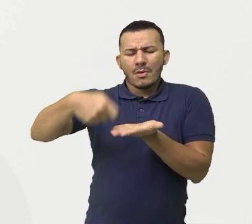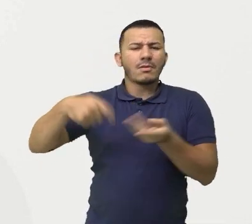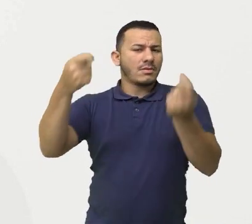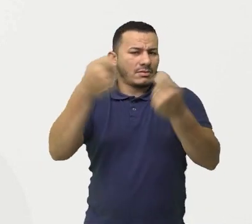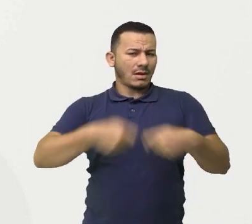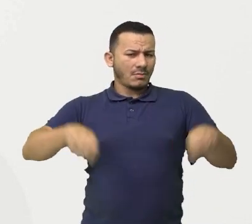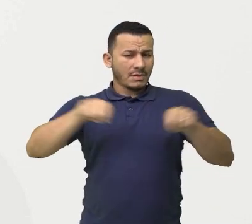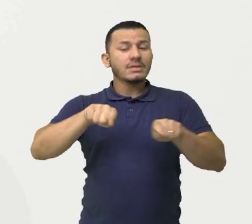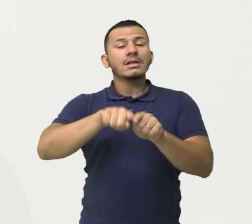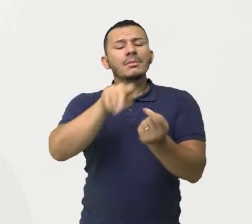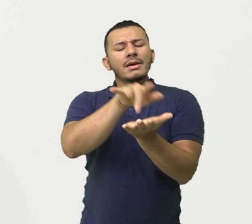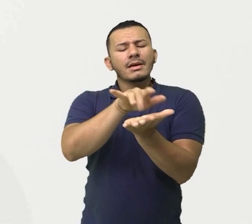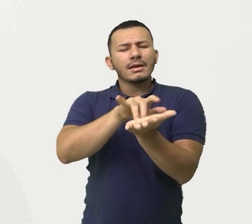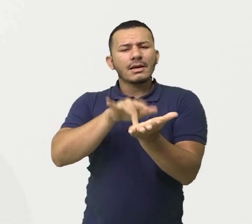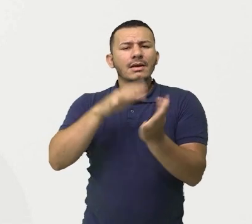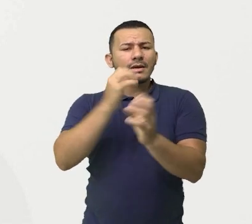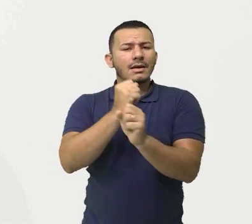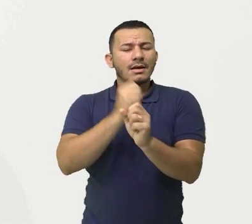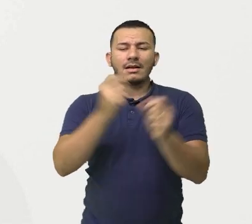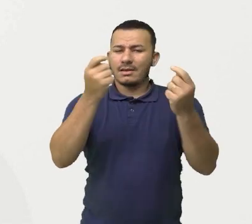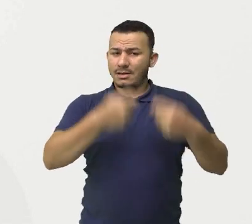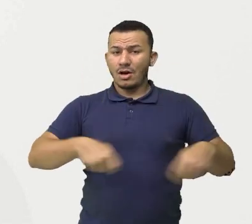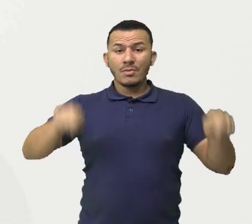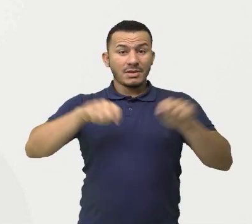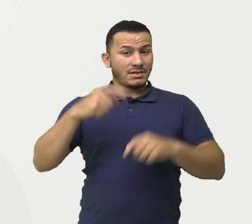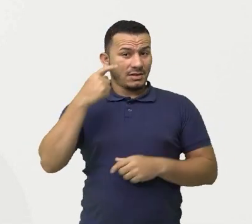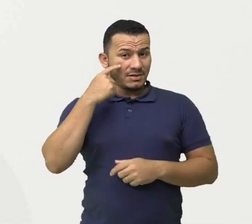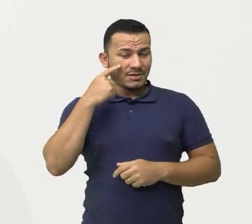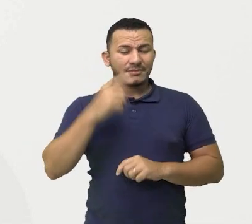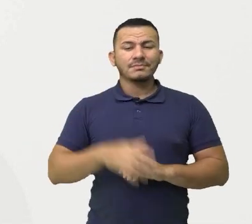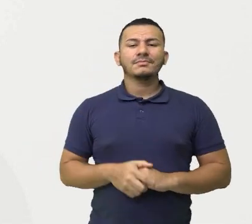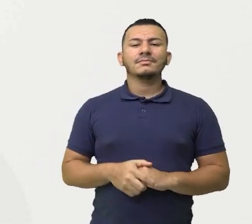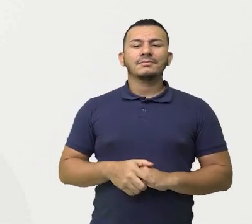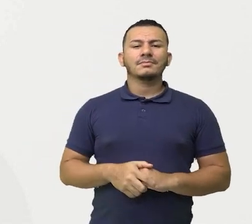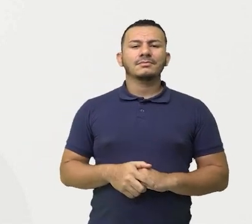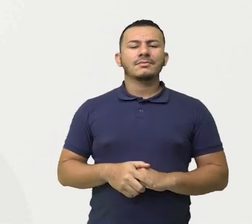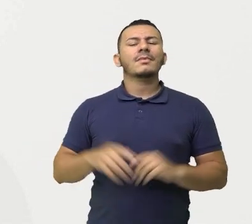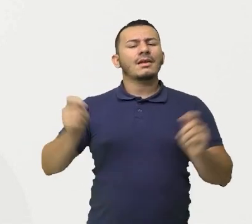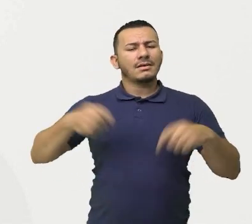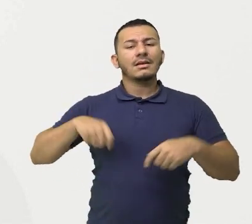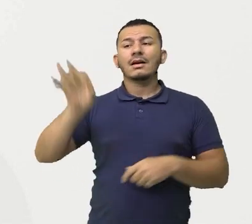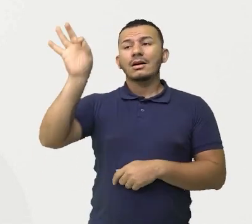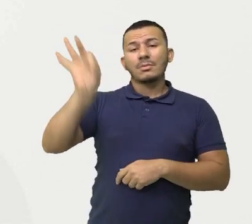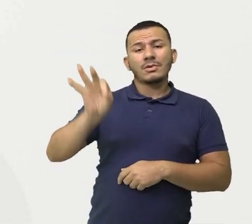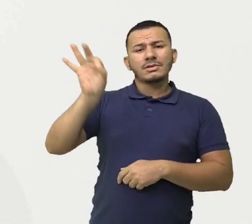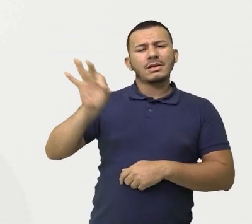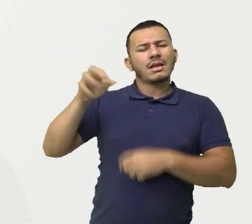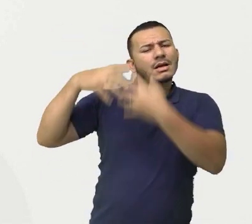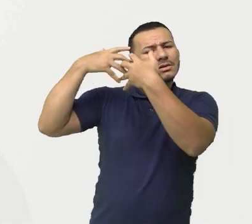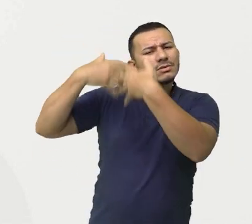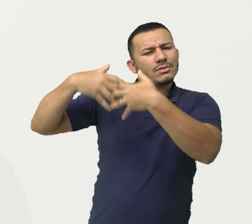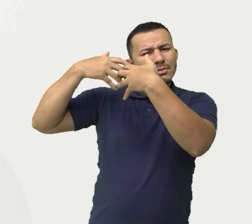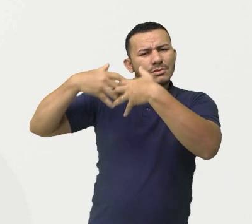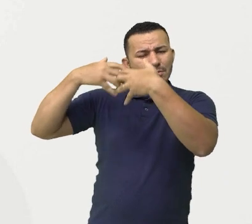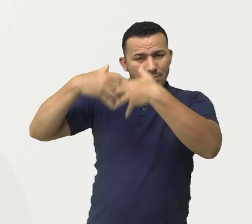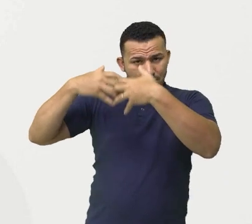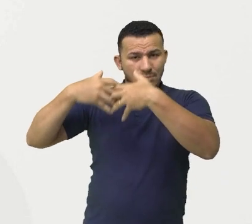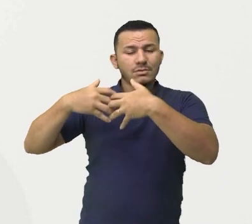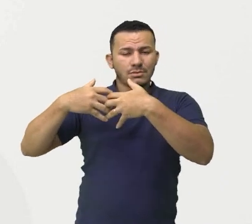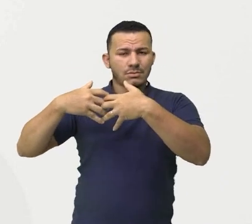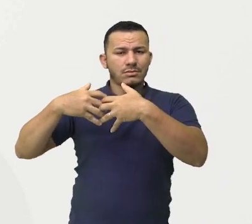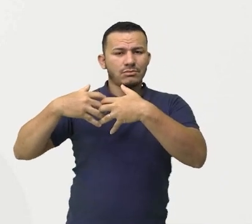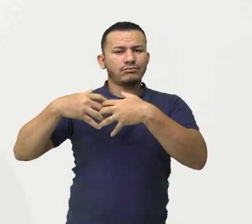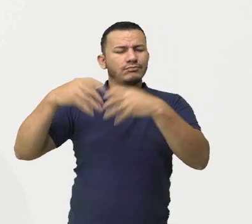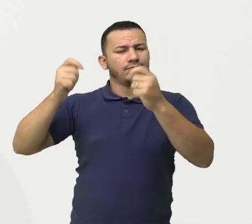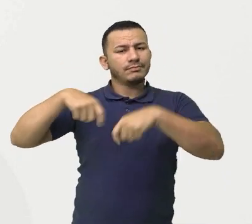ou na calculadora, podemos dizer que, acompanhe comigo aqui, algumas porcentagens, tá? Que são